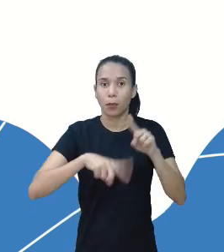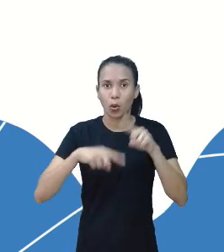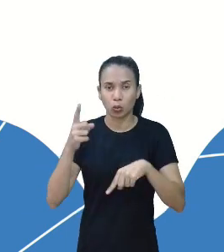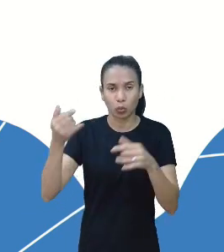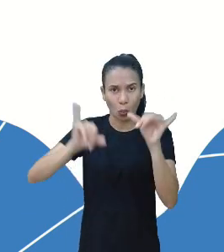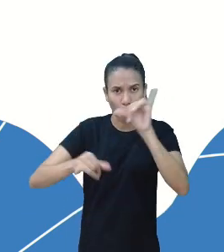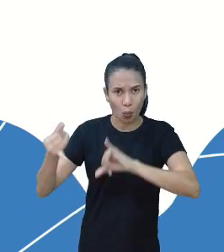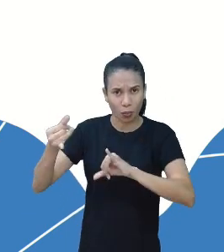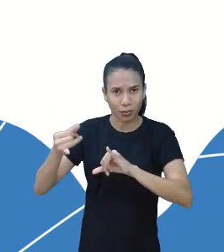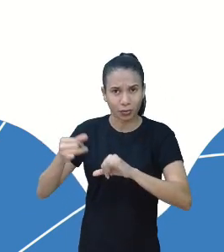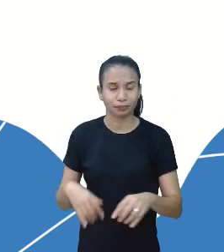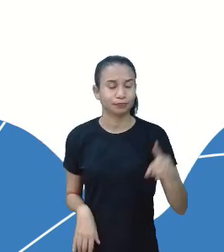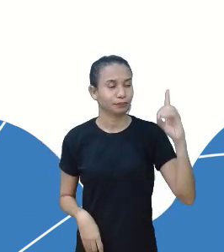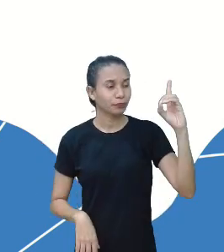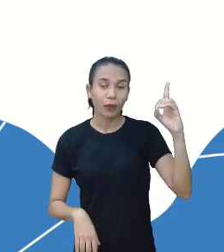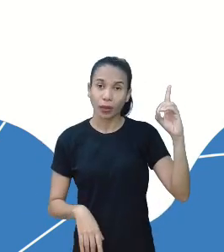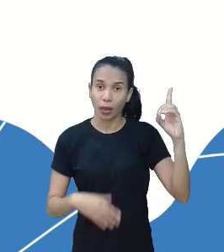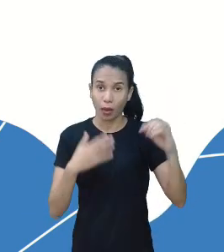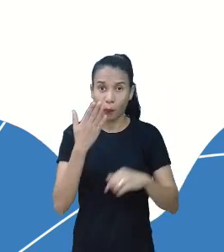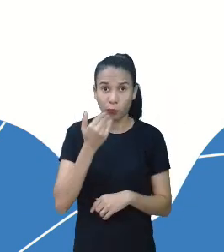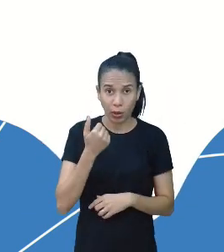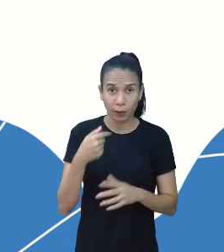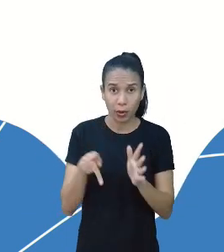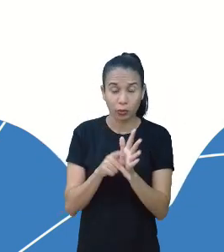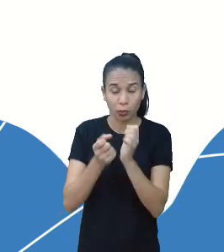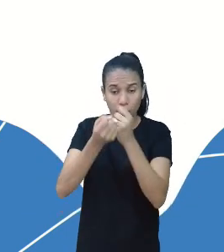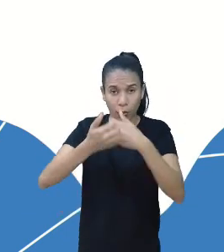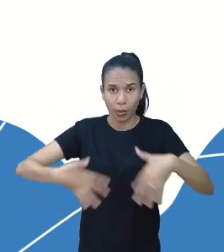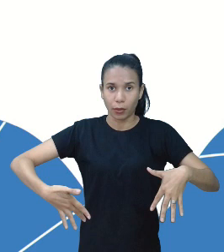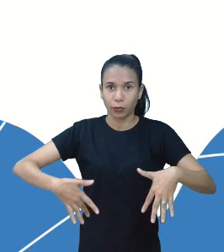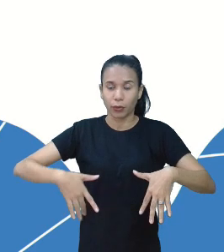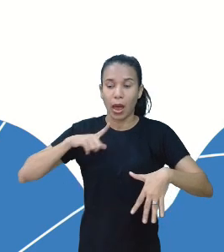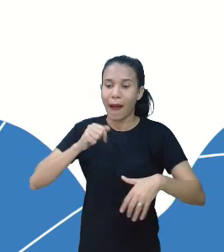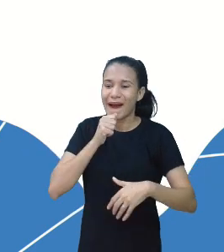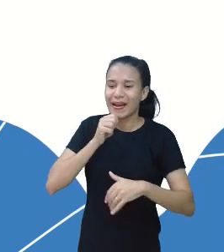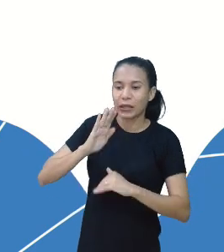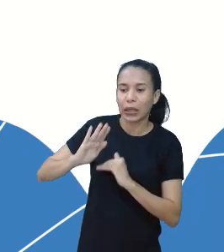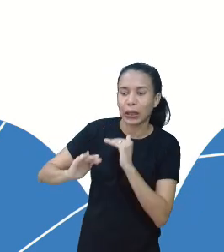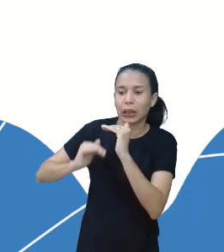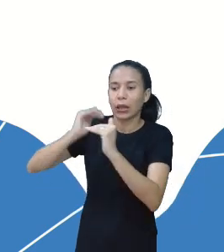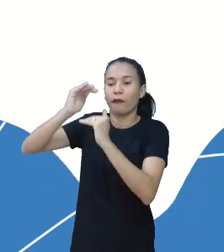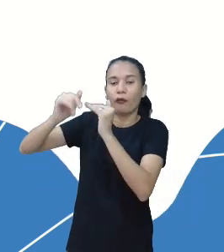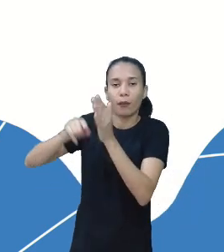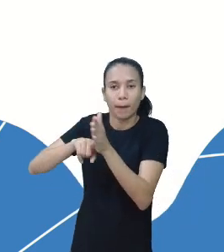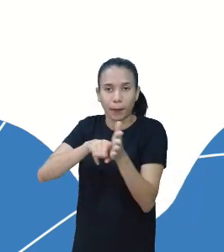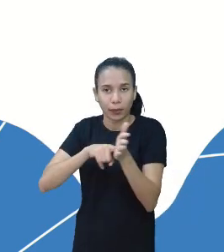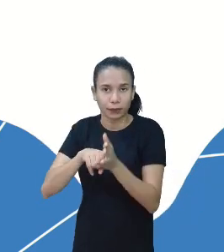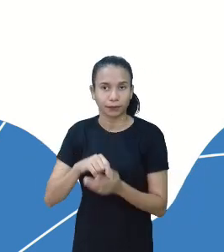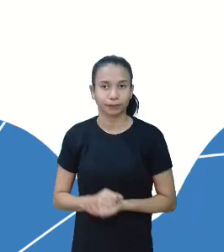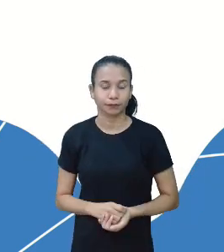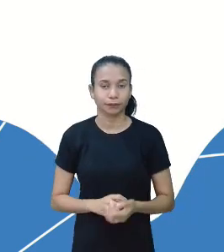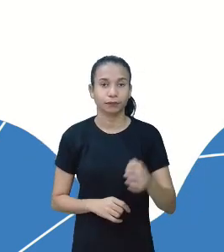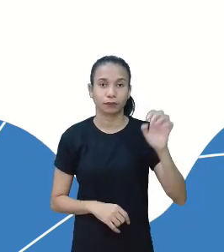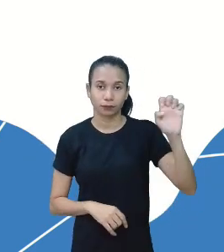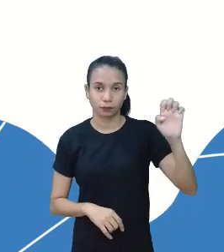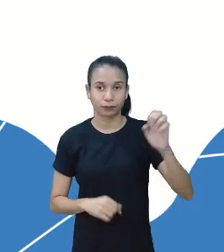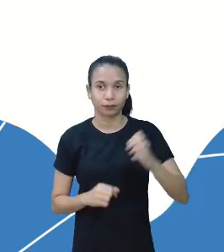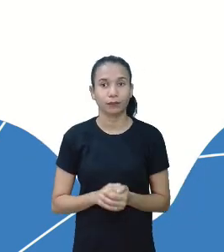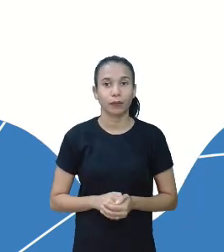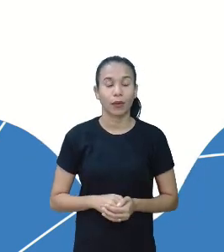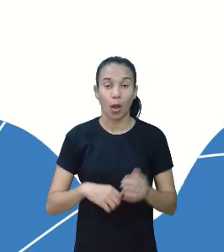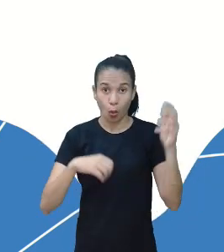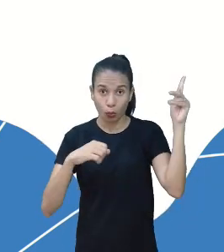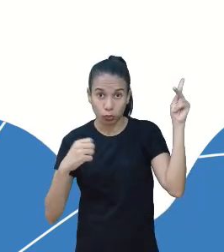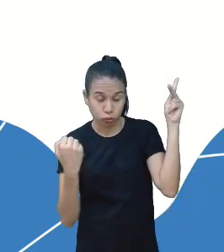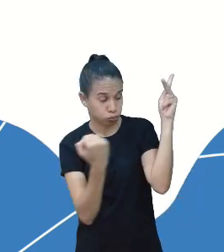químicos? D. Os alimentos orgânicos estão em fase de desenvolvimento de pesquisas? Ou letra E.